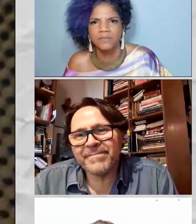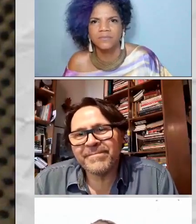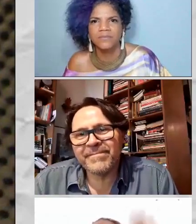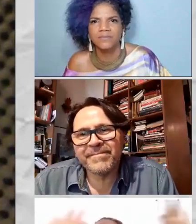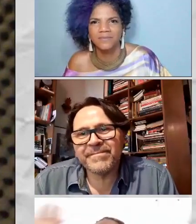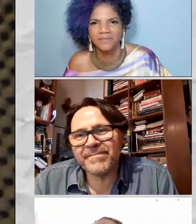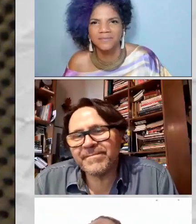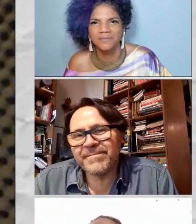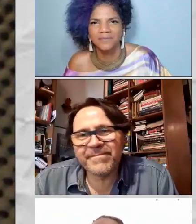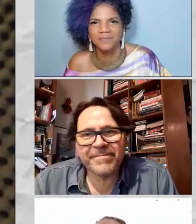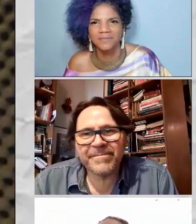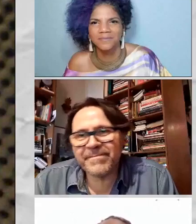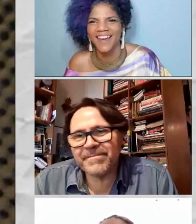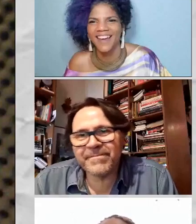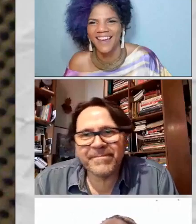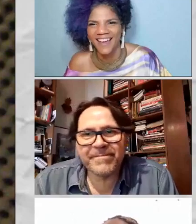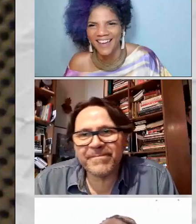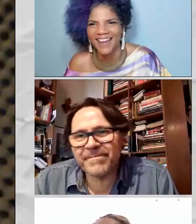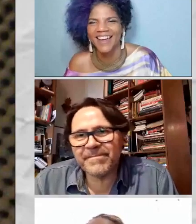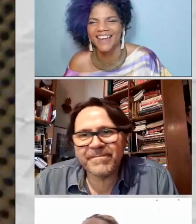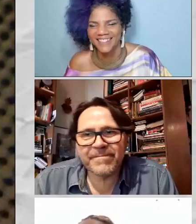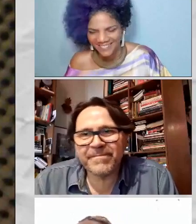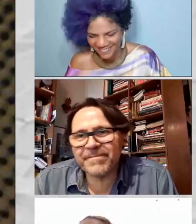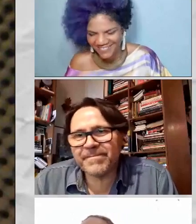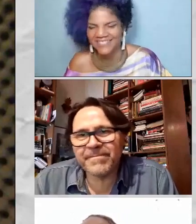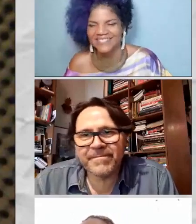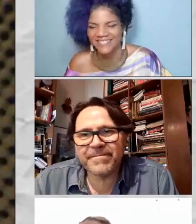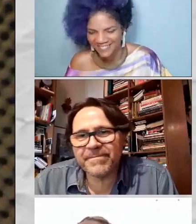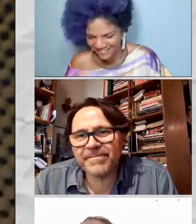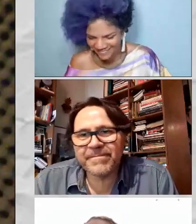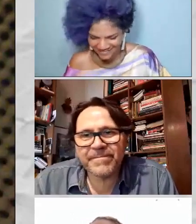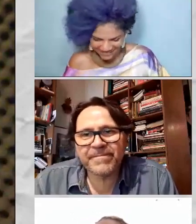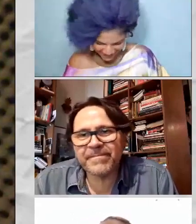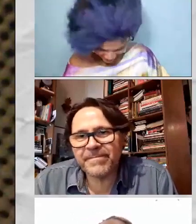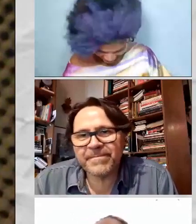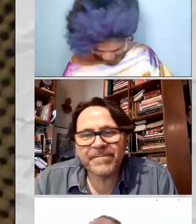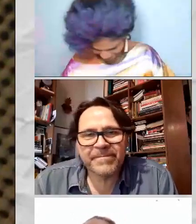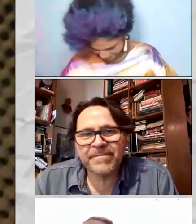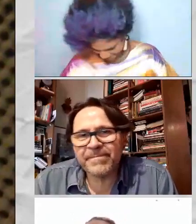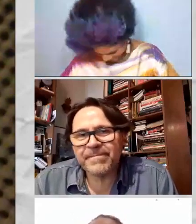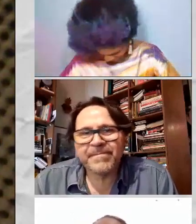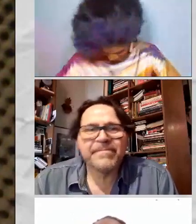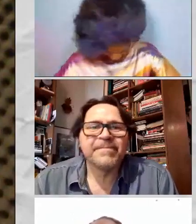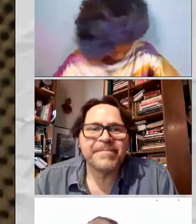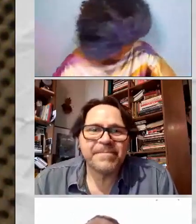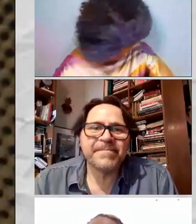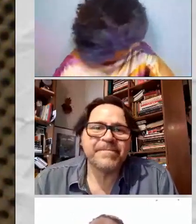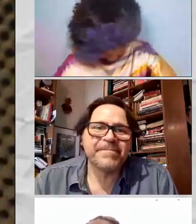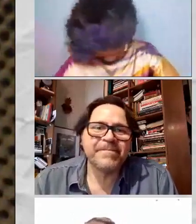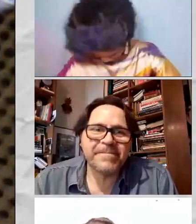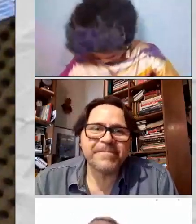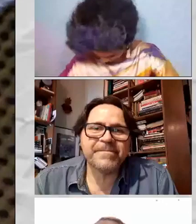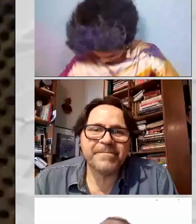olho grande, a boca tira toda energia ruim,